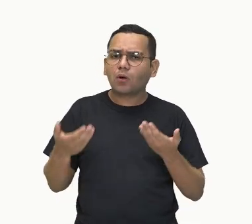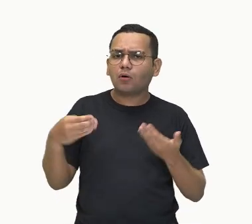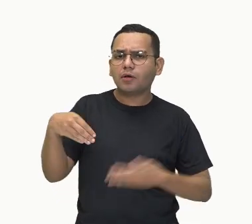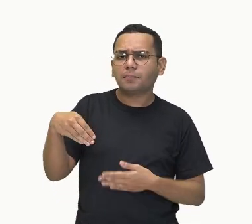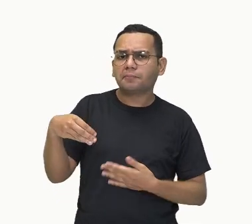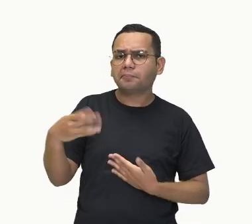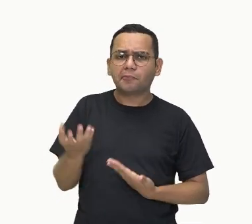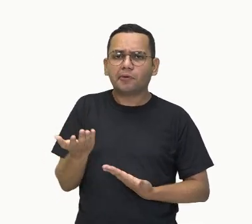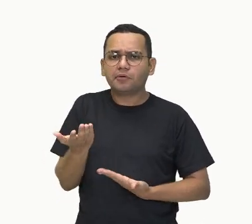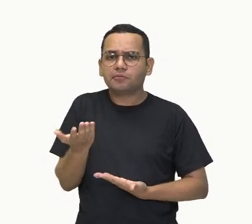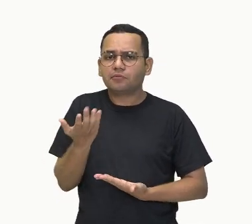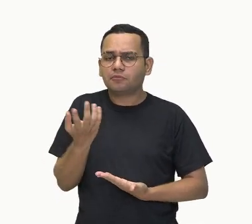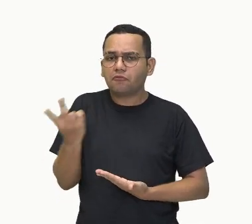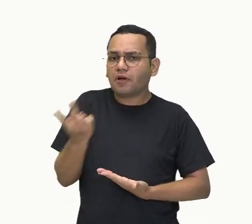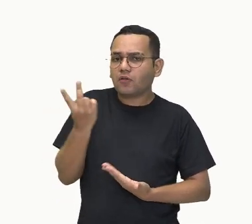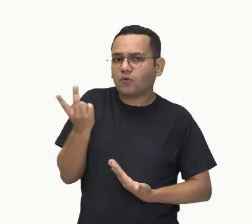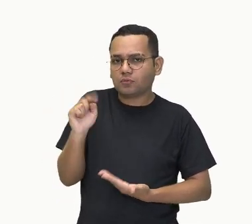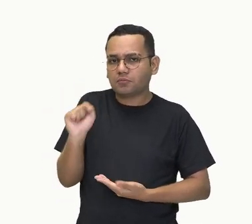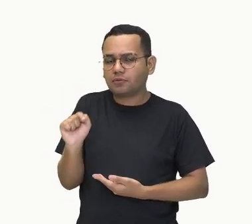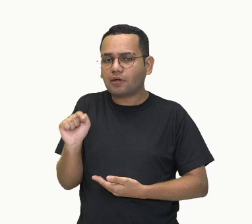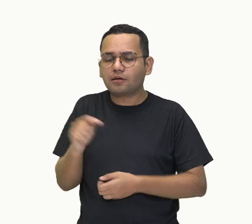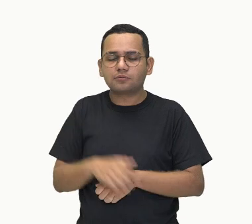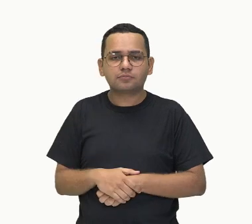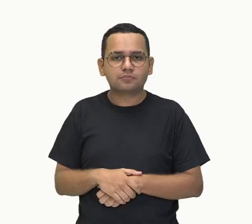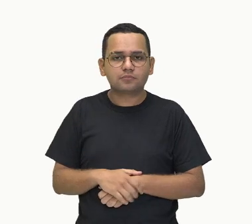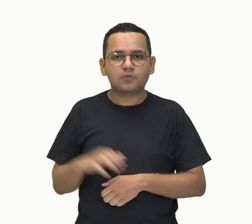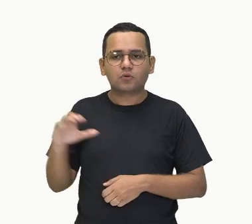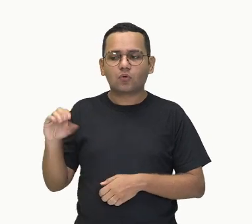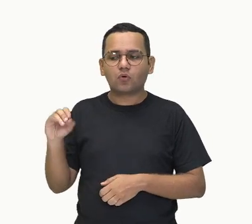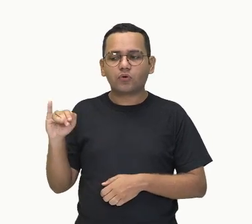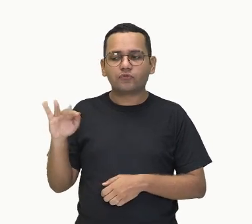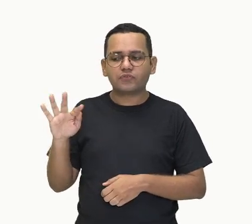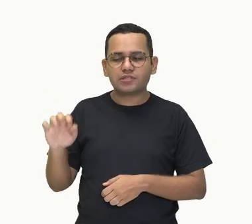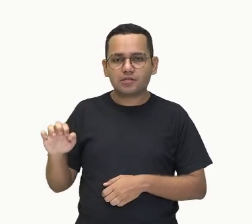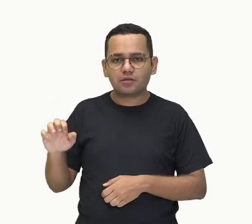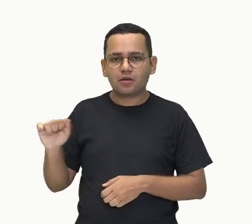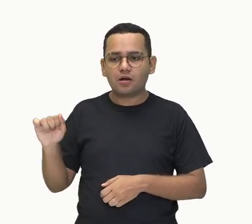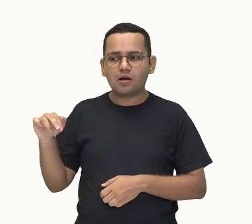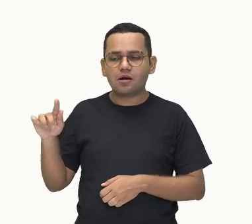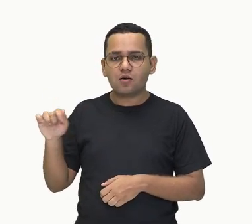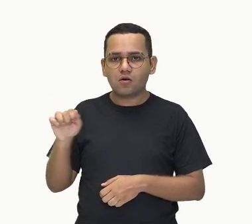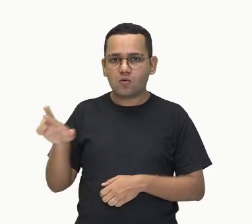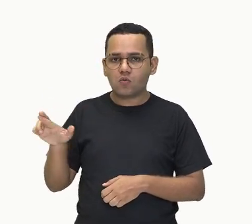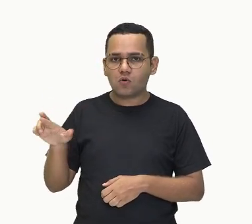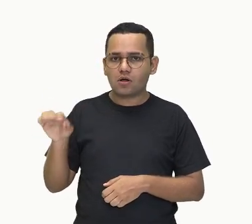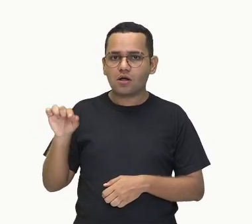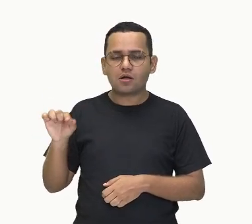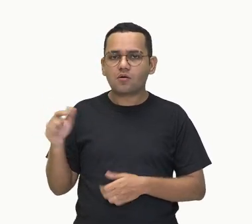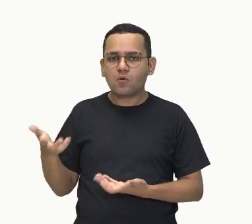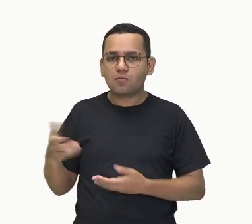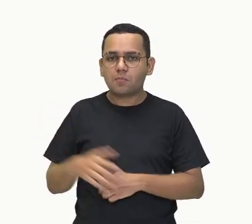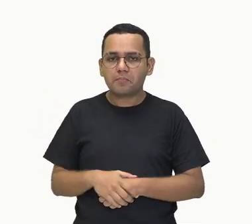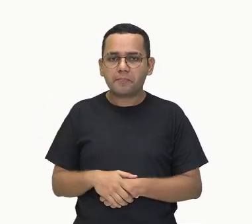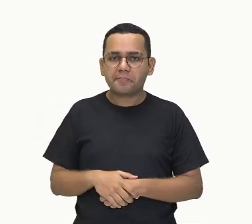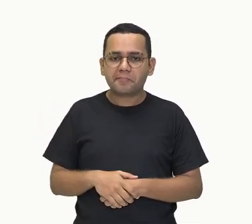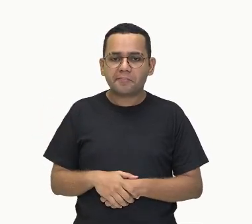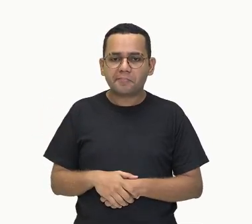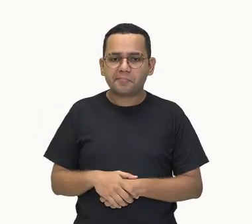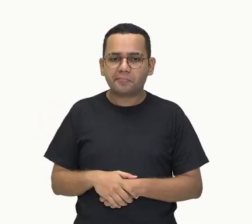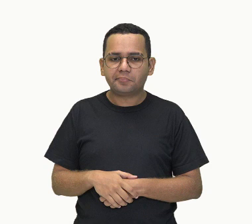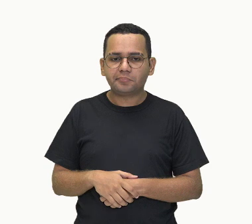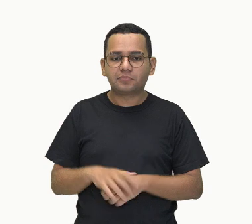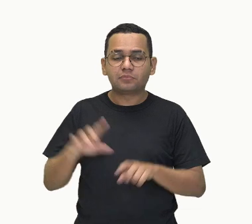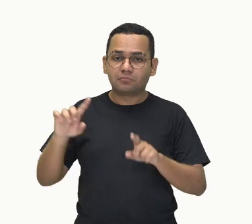de m? Quem é o coeficiente angular, no caso aí dessa equação da reta? É justamente quem